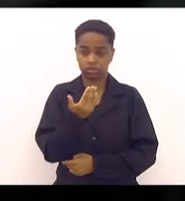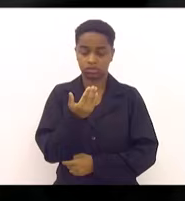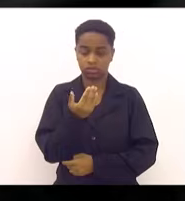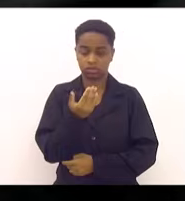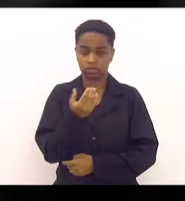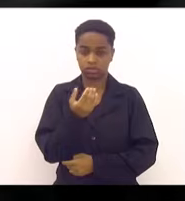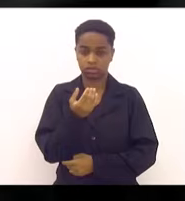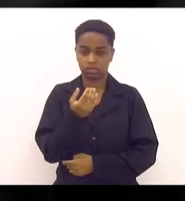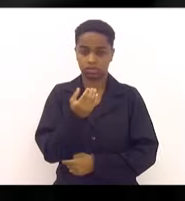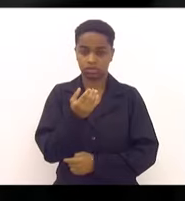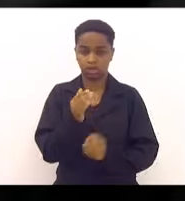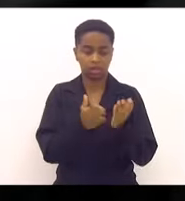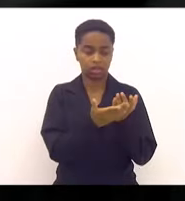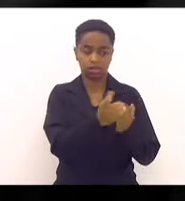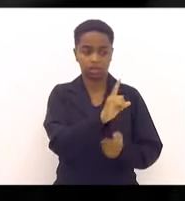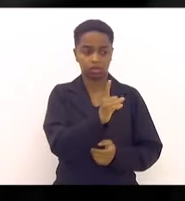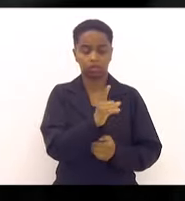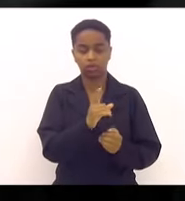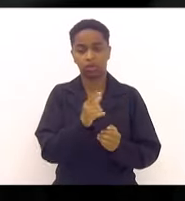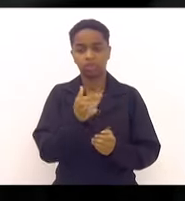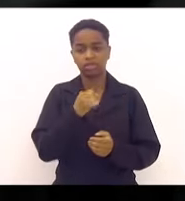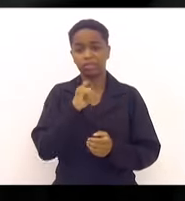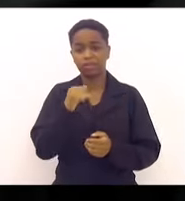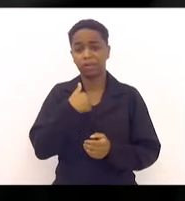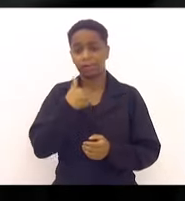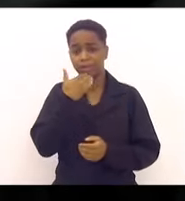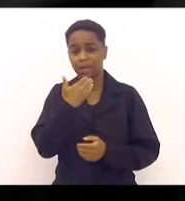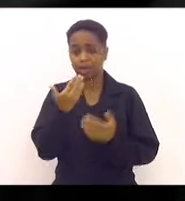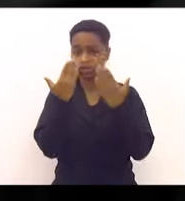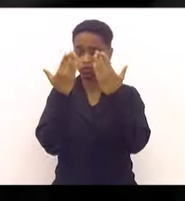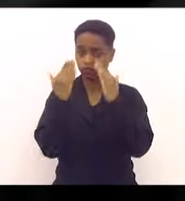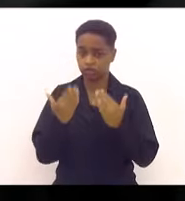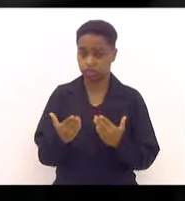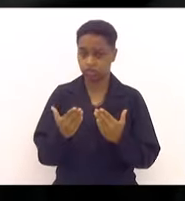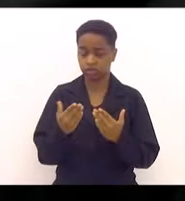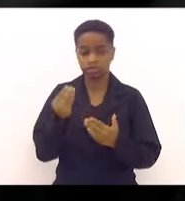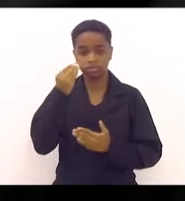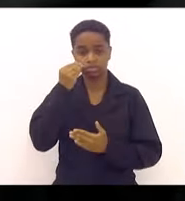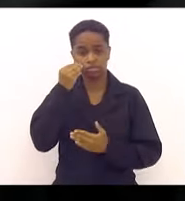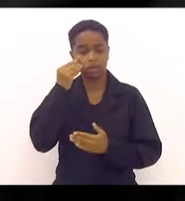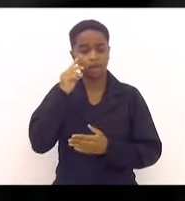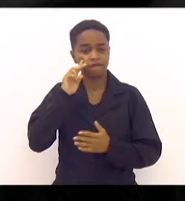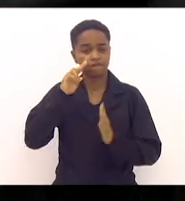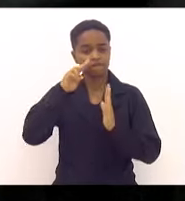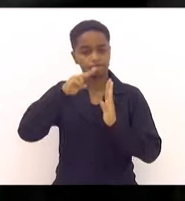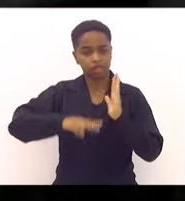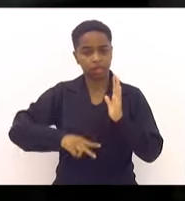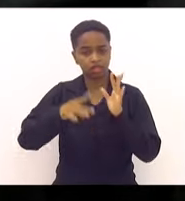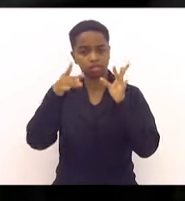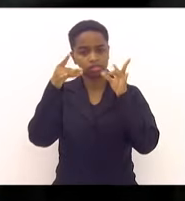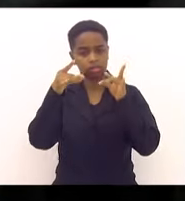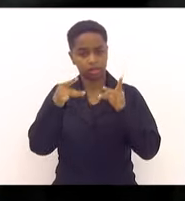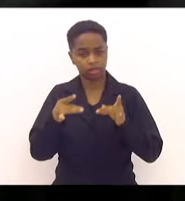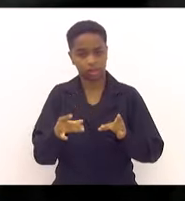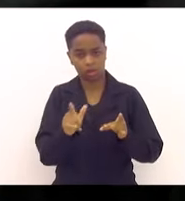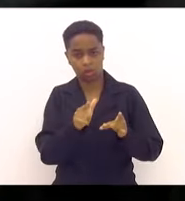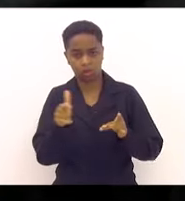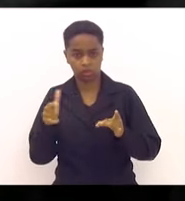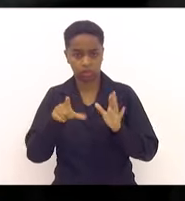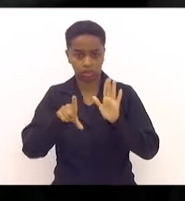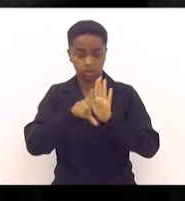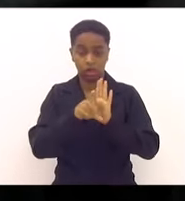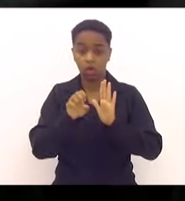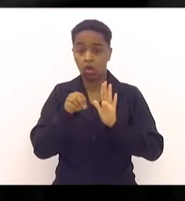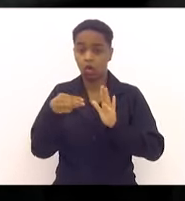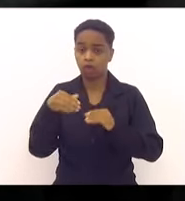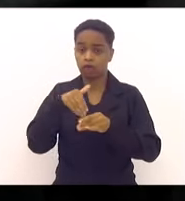Anexação. Não seria anexação. Se eu peço vistas para observar essa outra legislação ou se eu